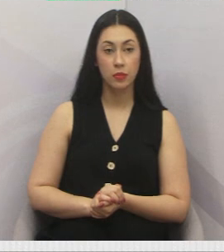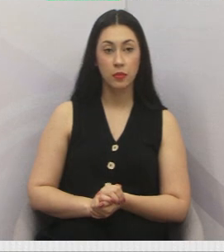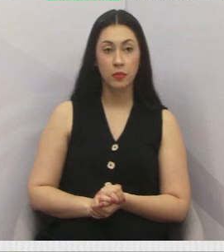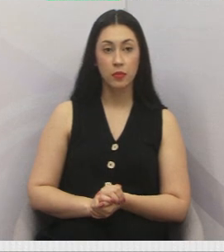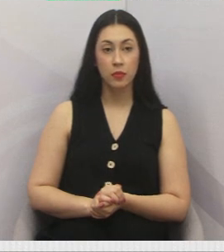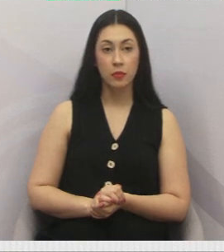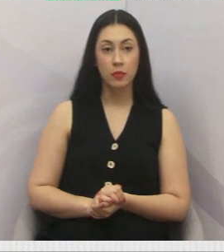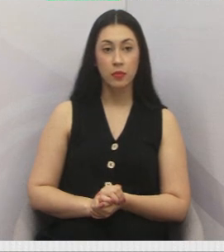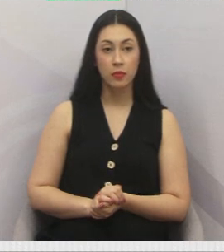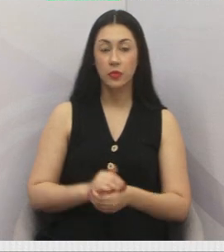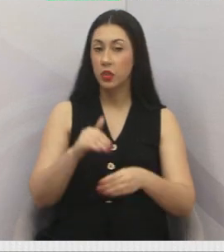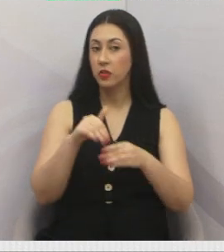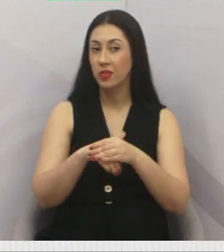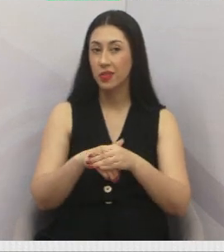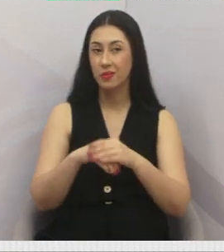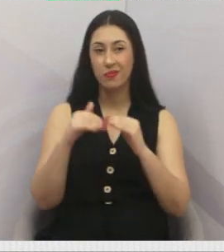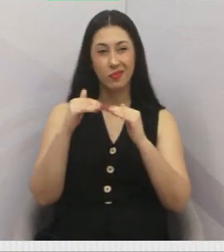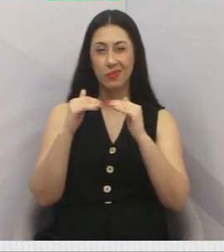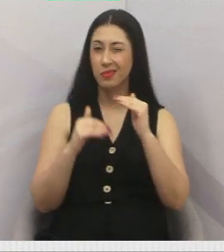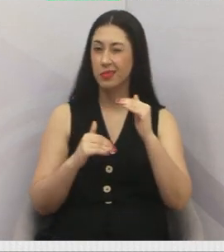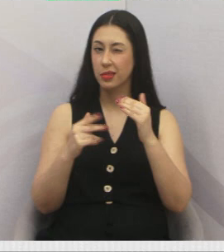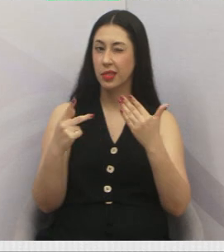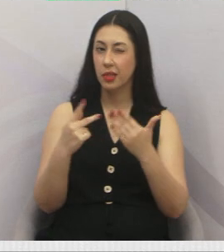Voto inconclusivo.